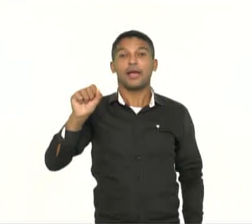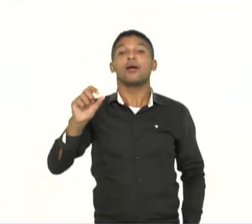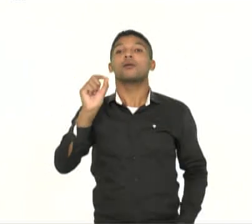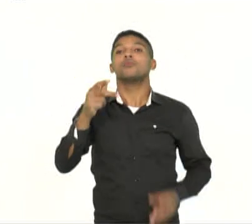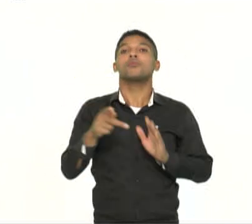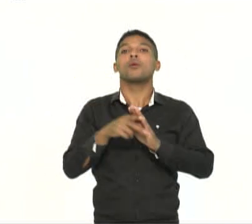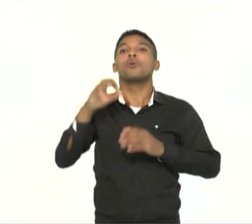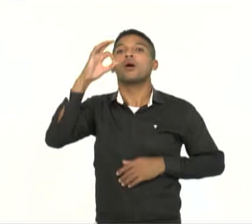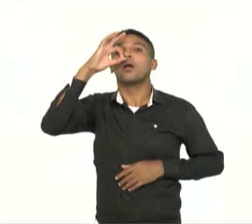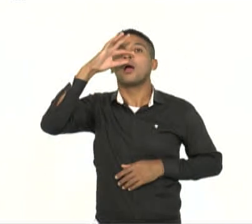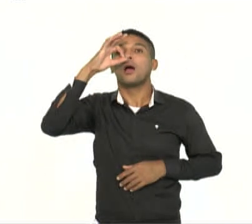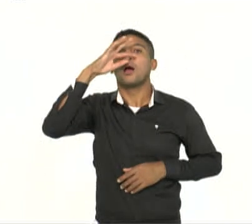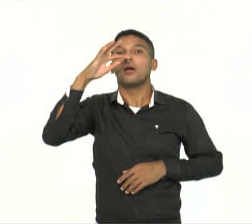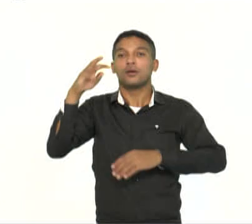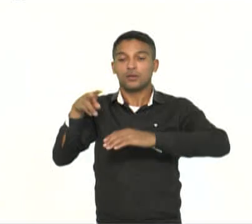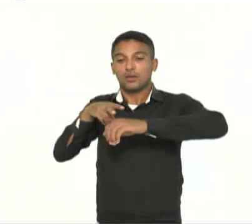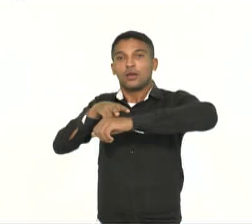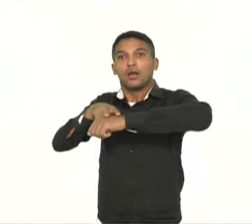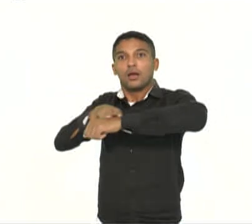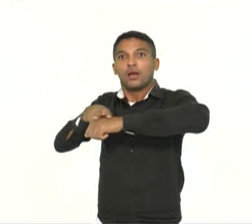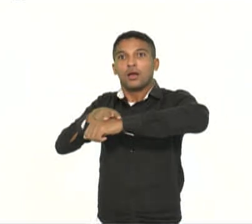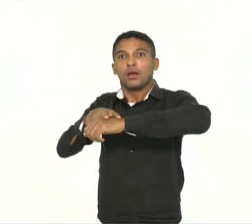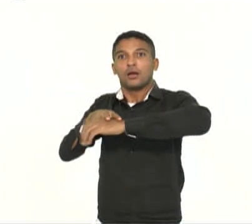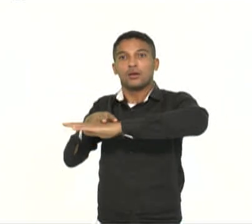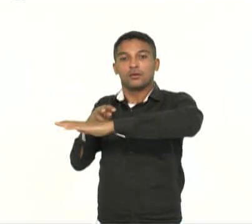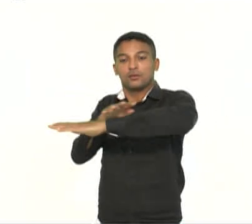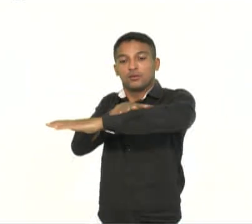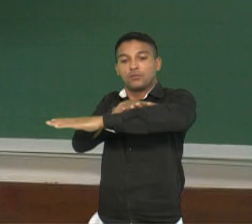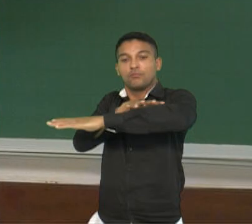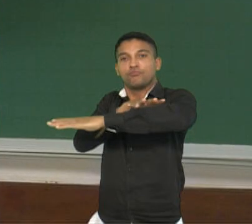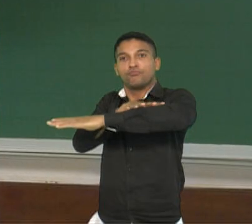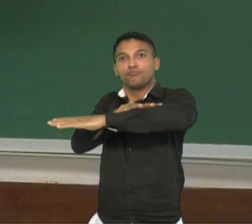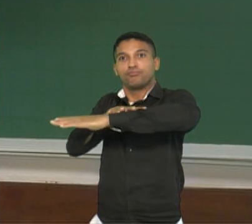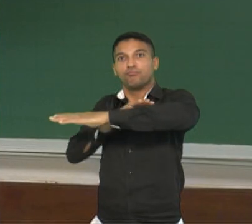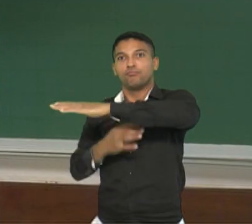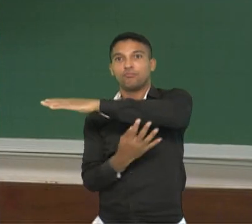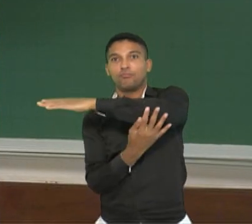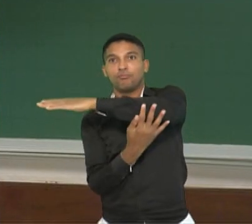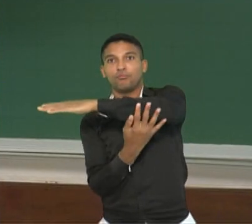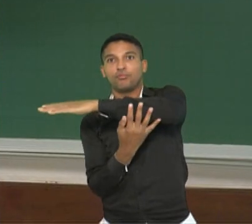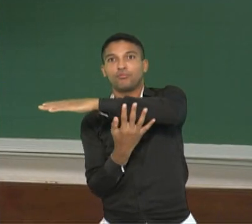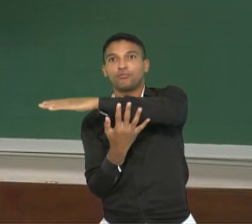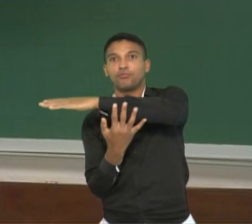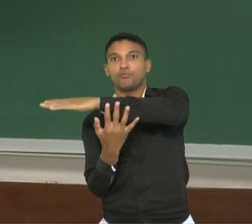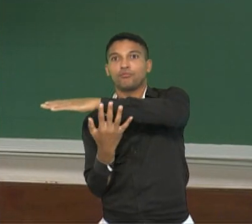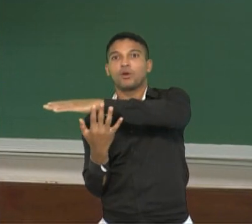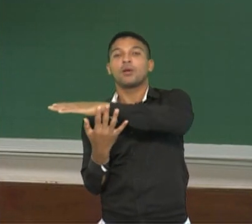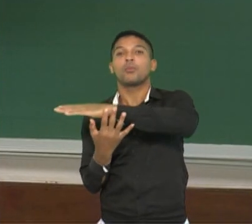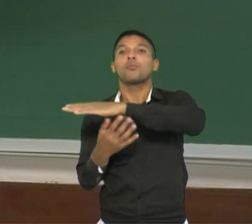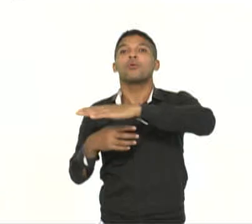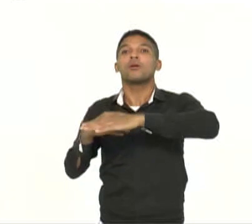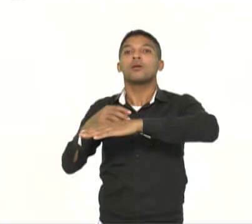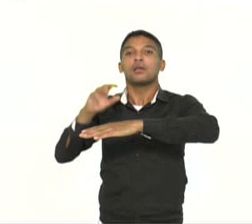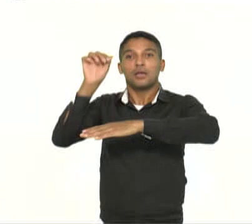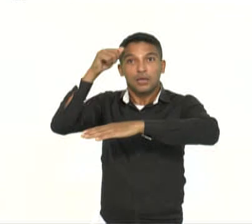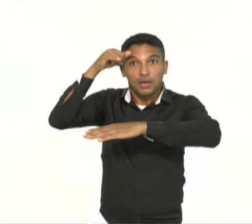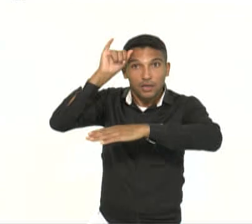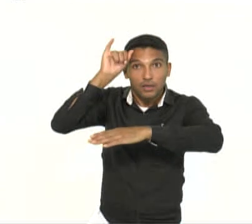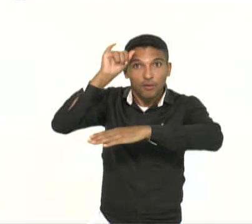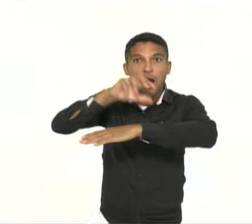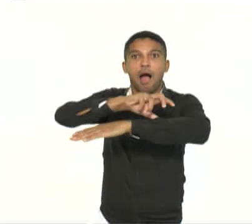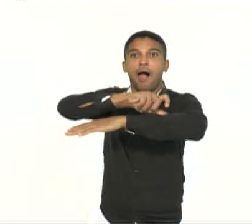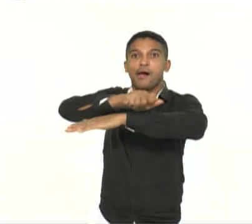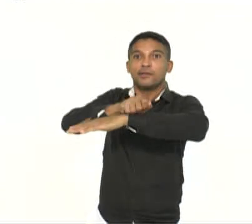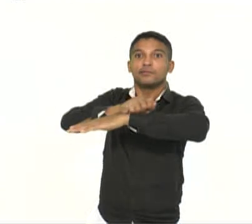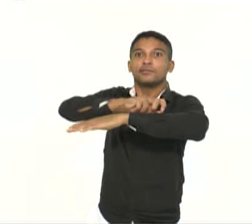rasteira e muito utilizada para a pastagem de animais. E é por isso que você observa do lado esquerdo da sua tela essa imagem que